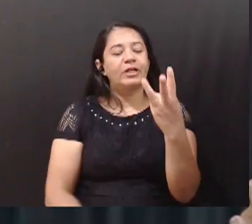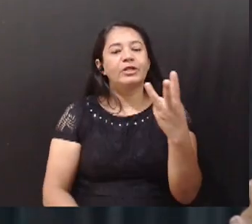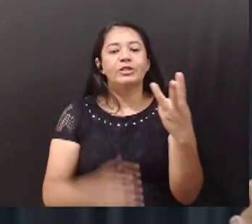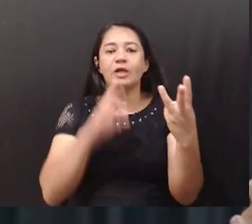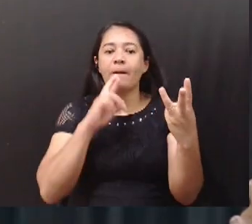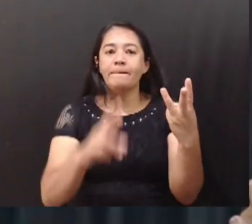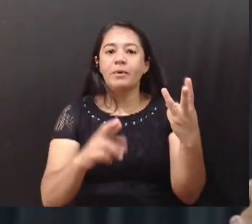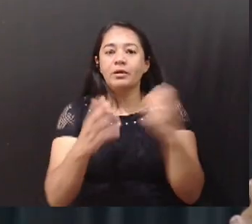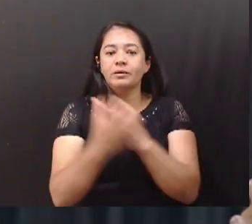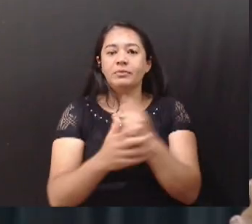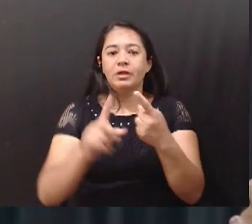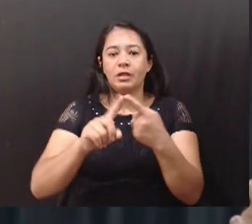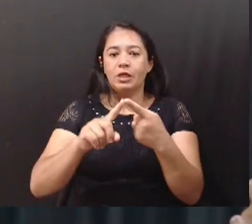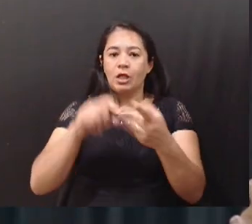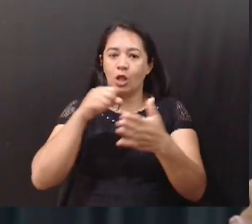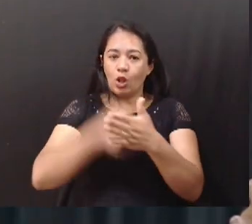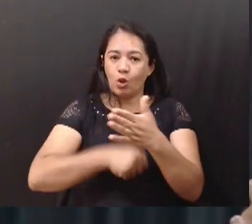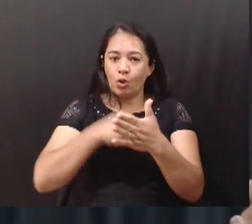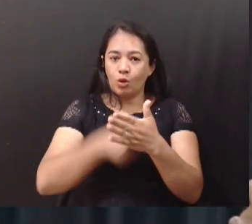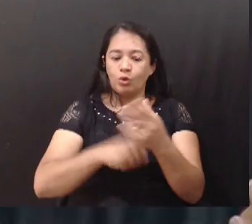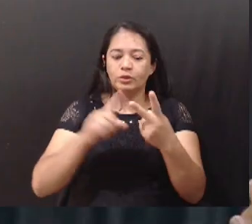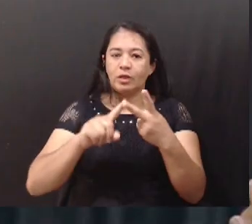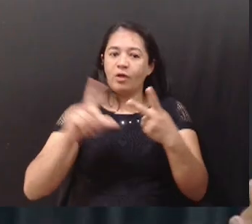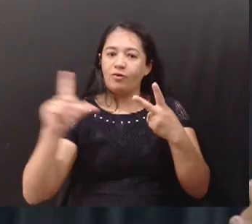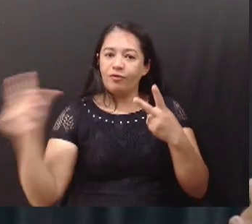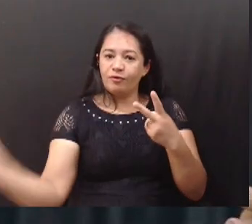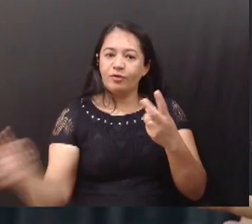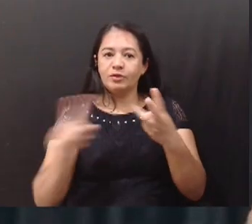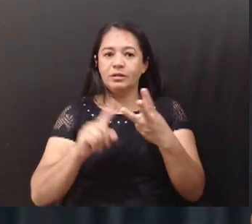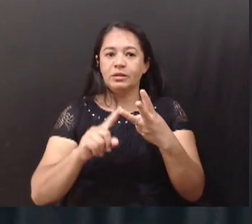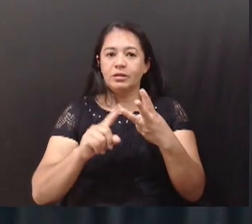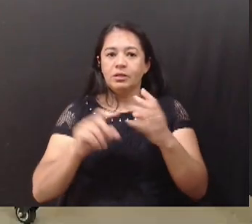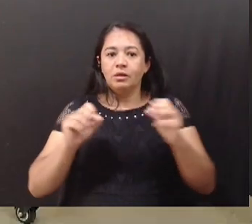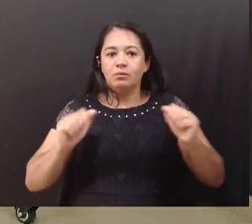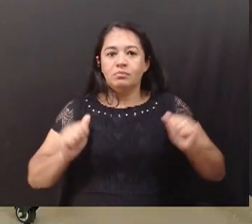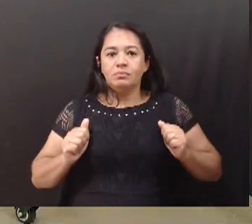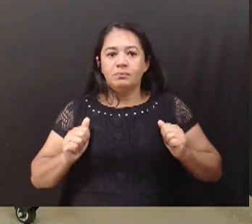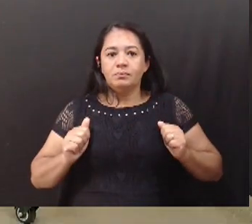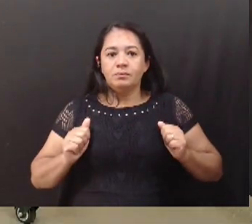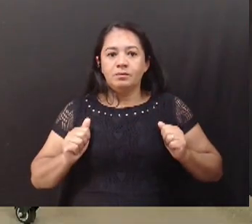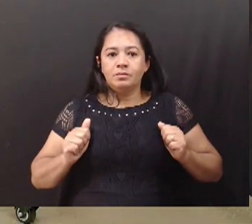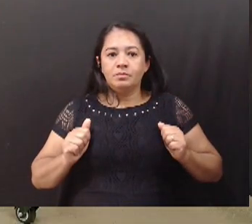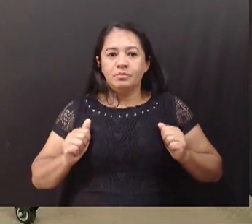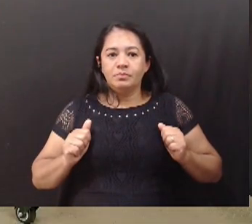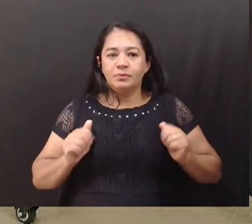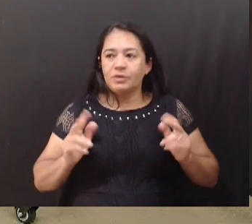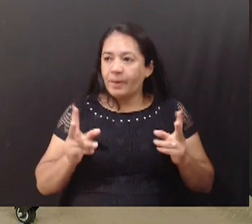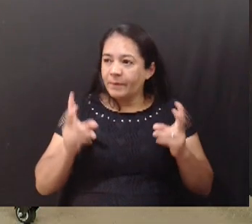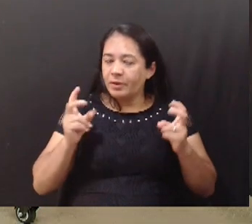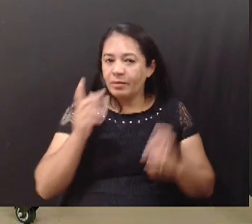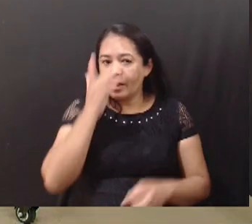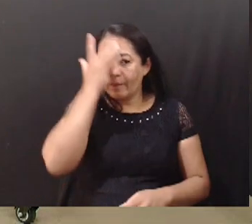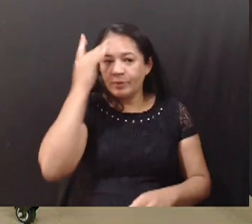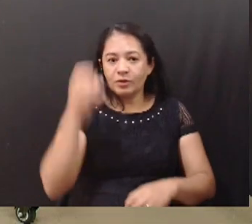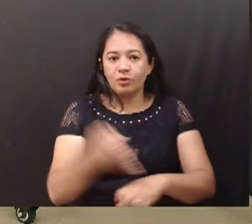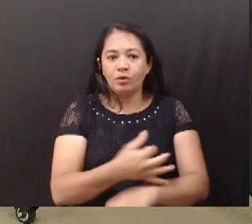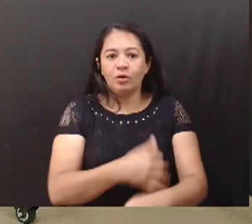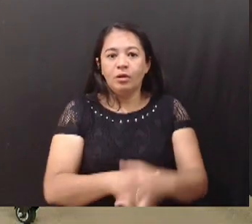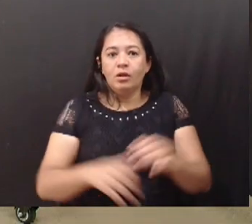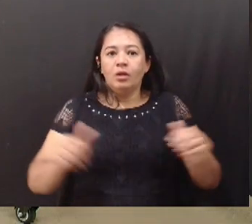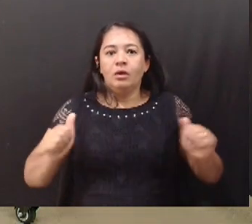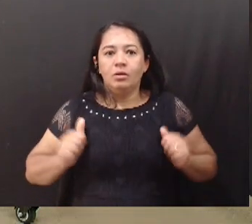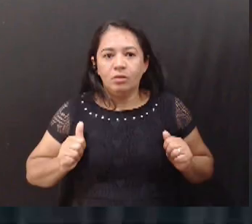Luta, fuga, congelamento. Uau, já viu aquela pessoa que passa por uma emoção muito forte e